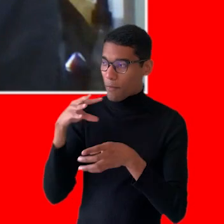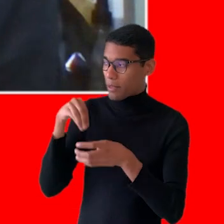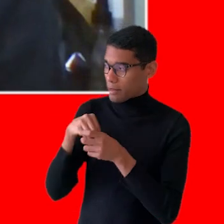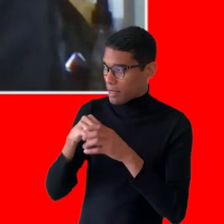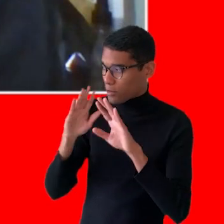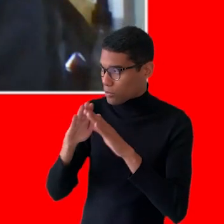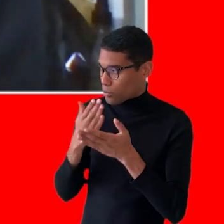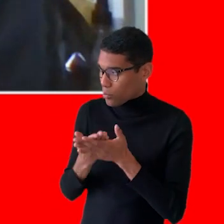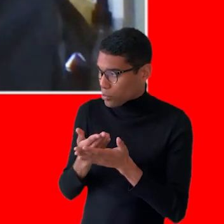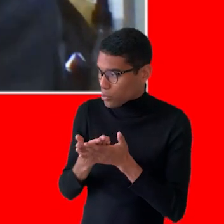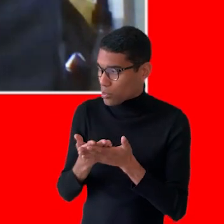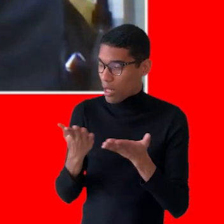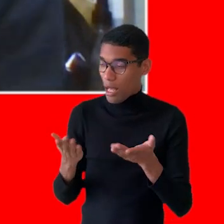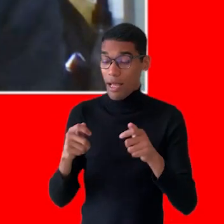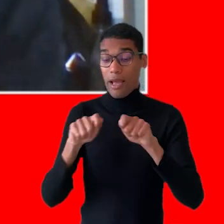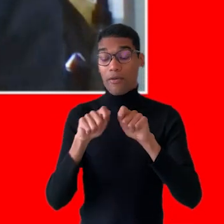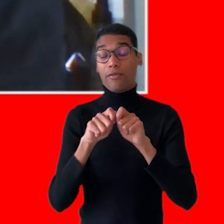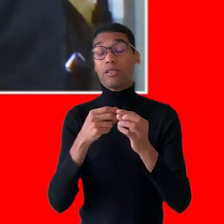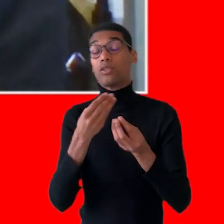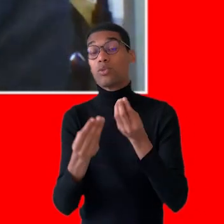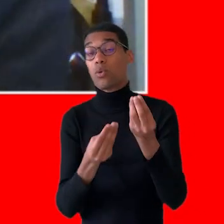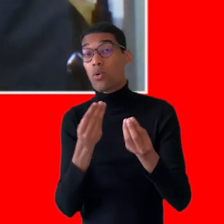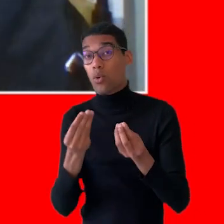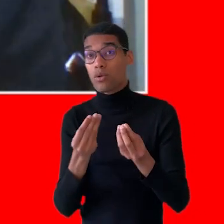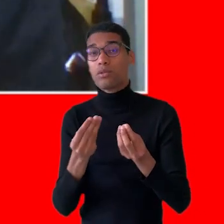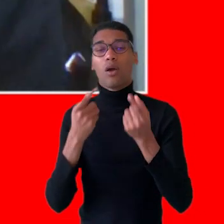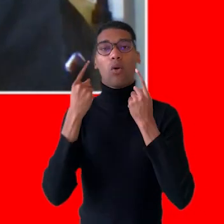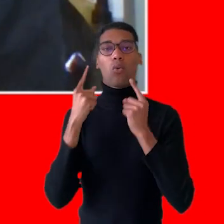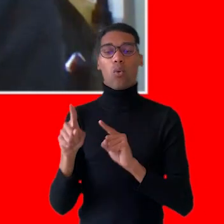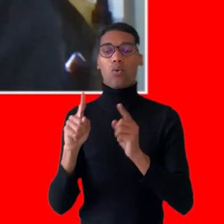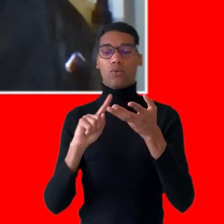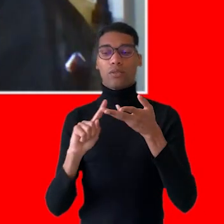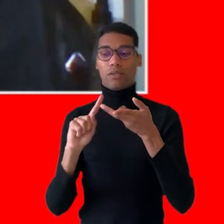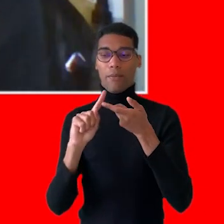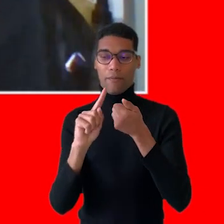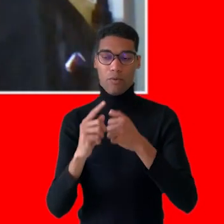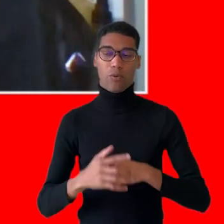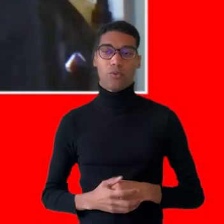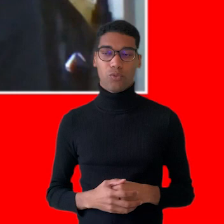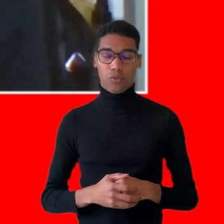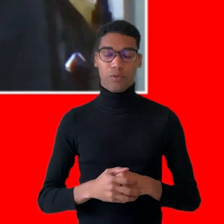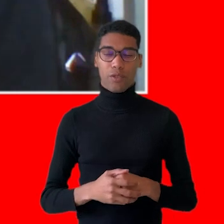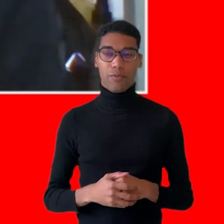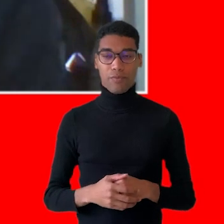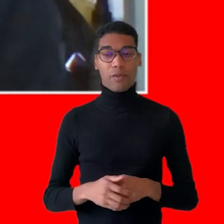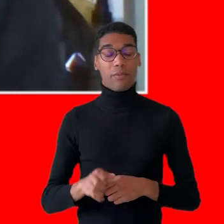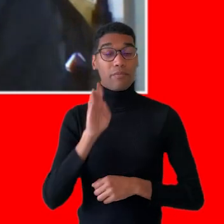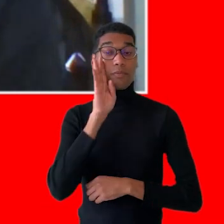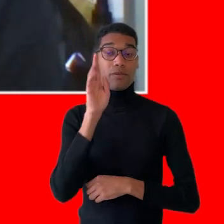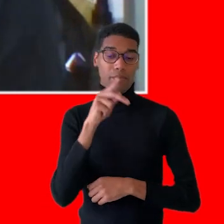das escolas e fazendo o contraponto